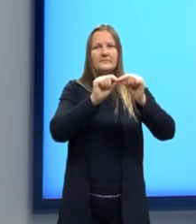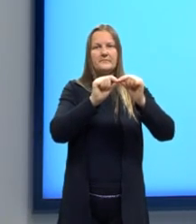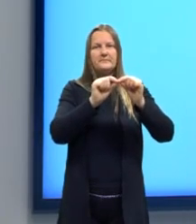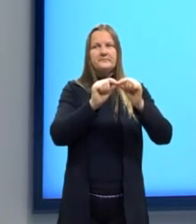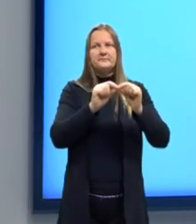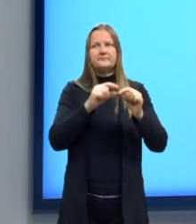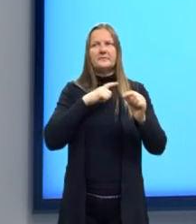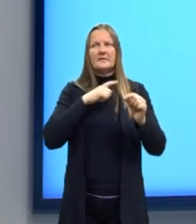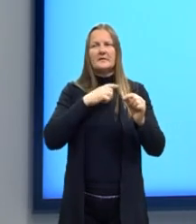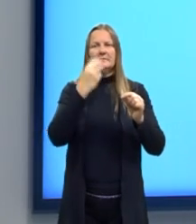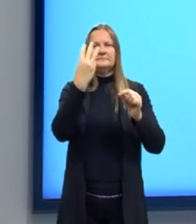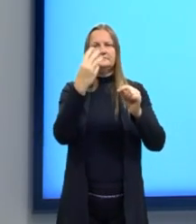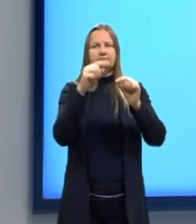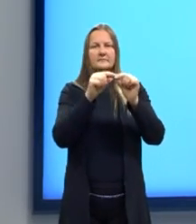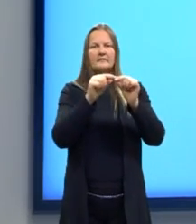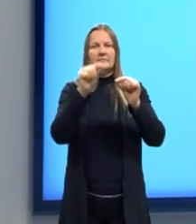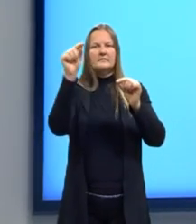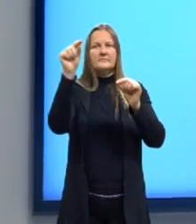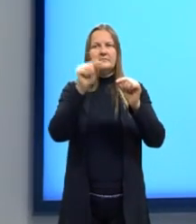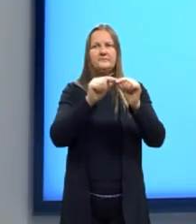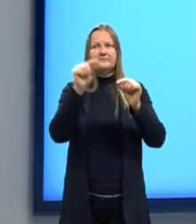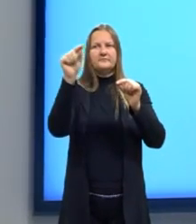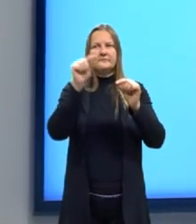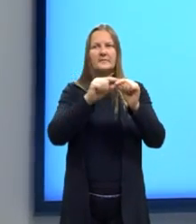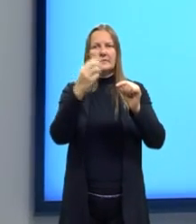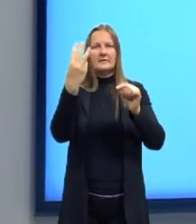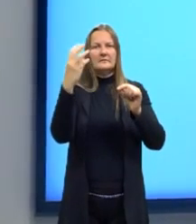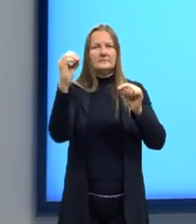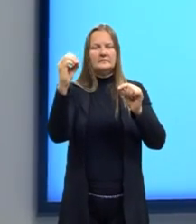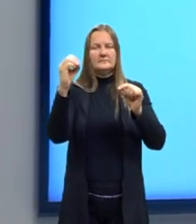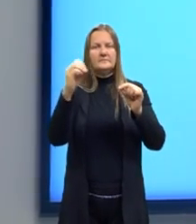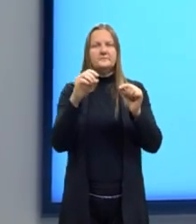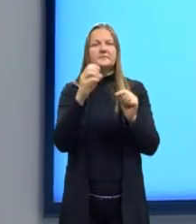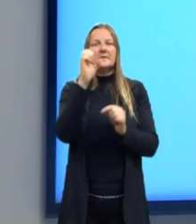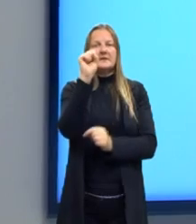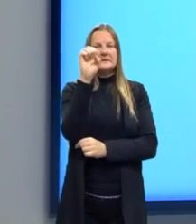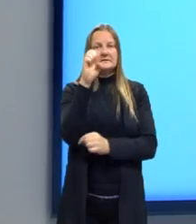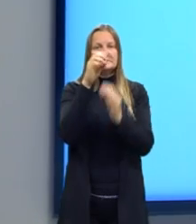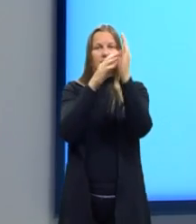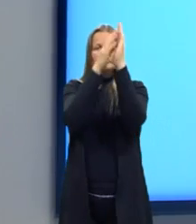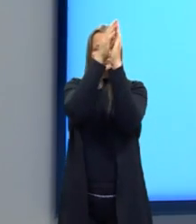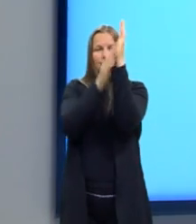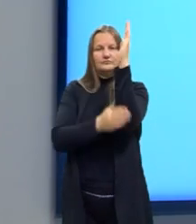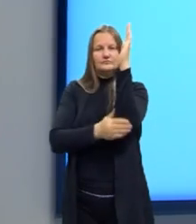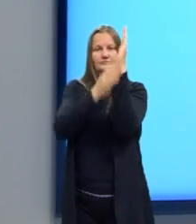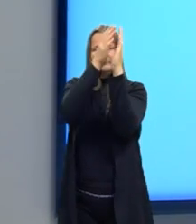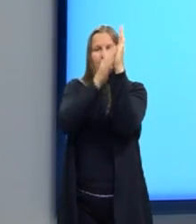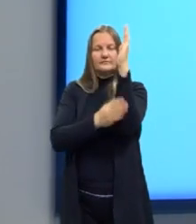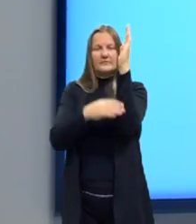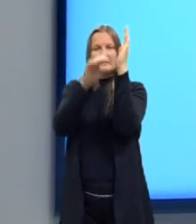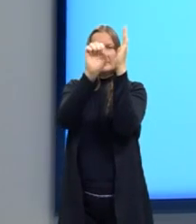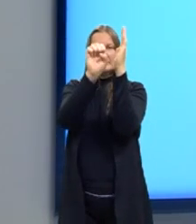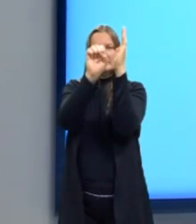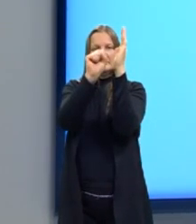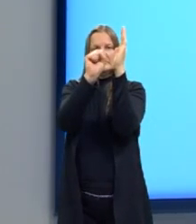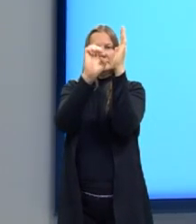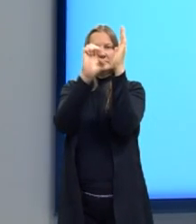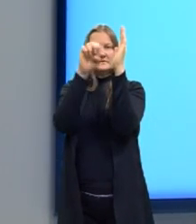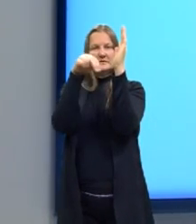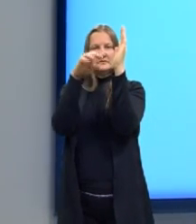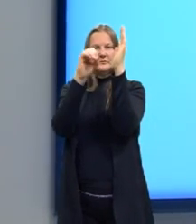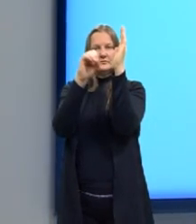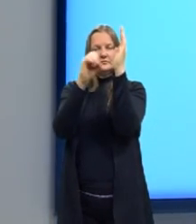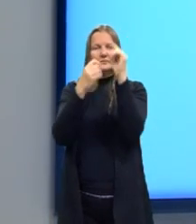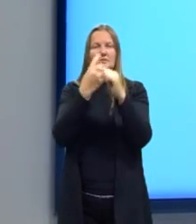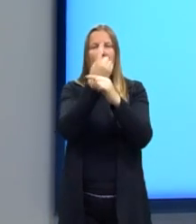o 30 graus e o seno que nós observamos no eixo vertical onde nós teremos então um